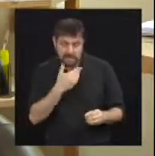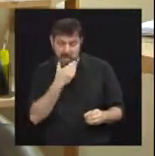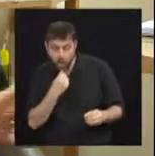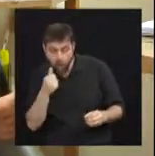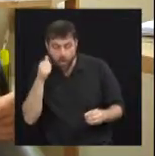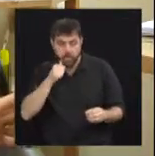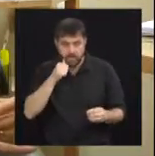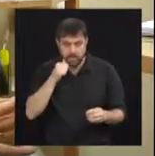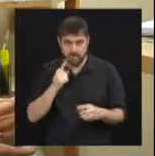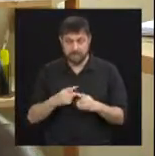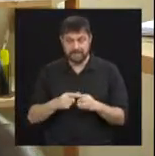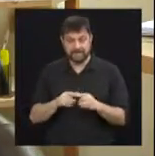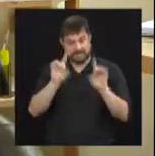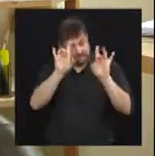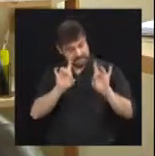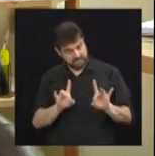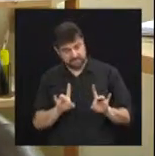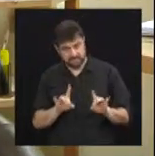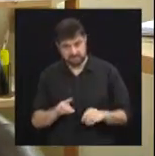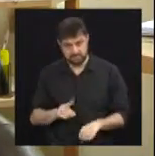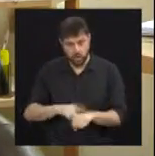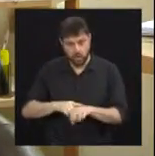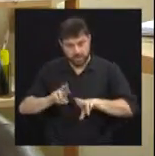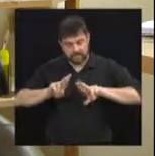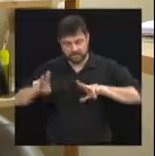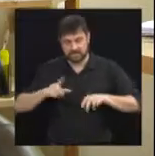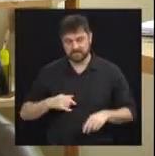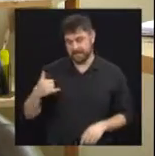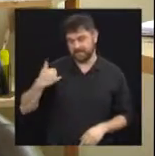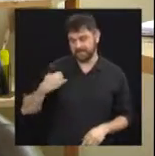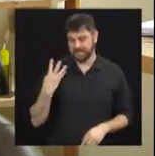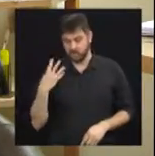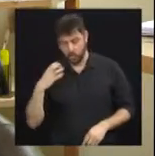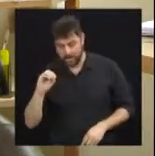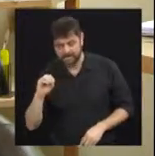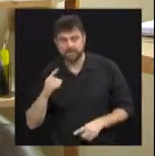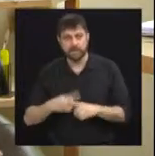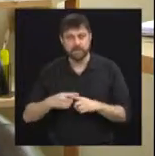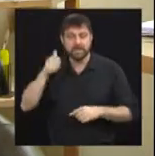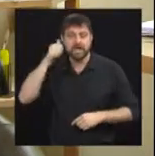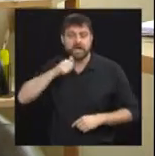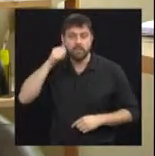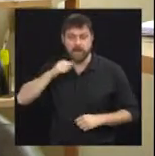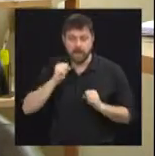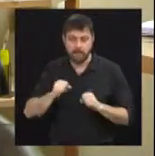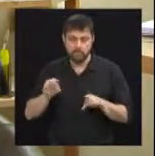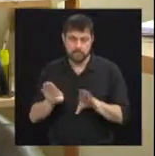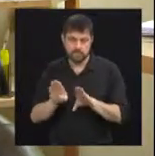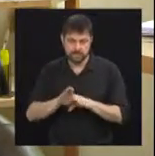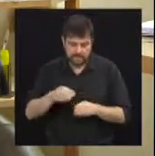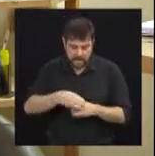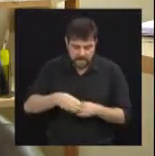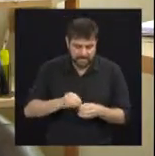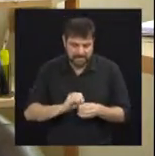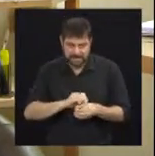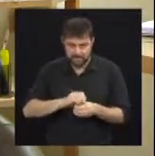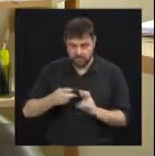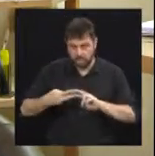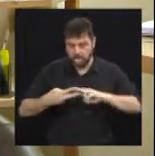ocorre em algumas situações específicas. Por exemplo, para mulheres com mais de 40 anos, que têm uma chance maior de formar embriões